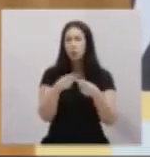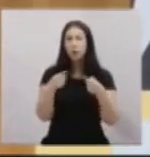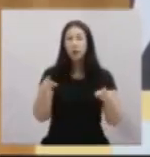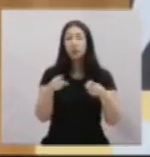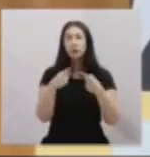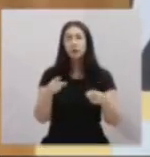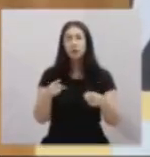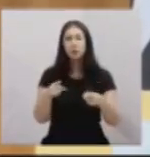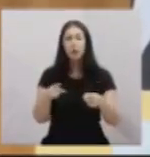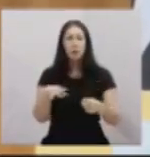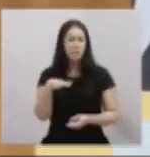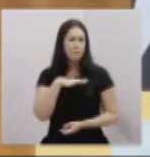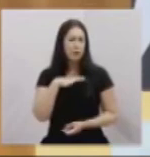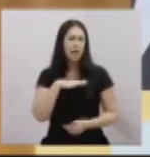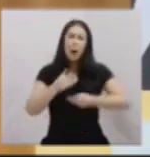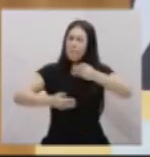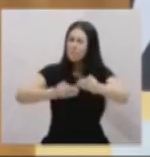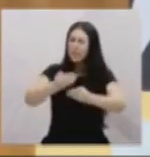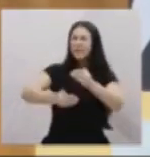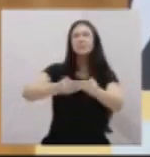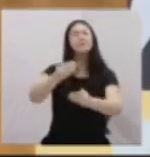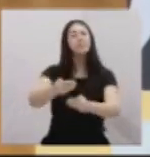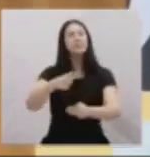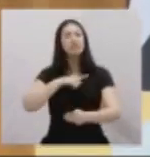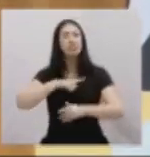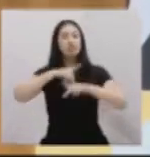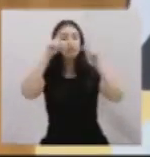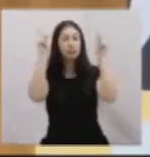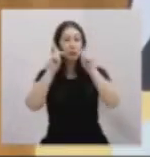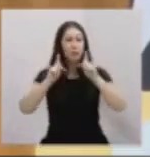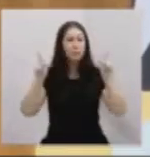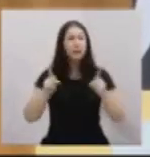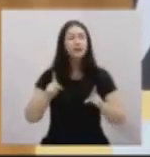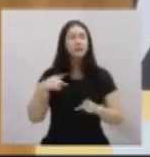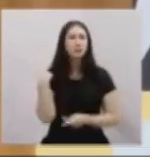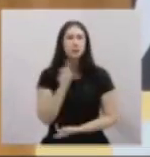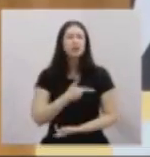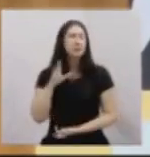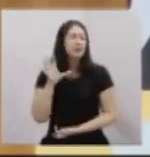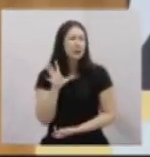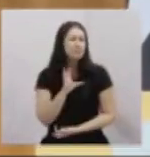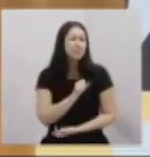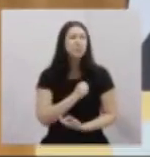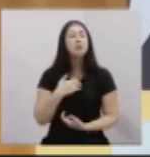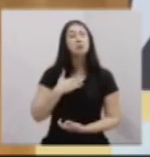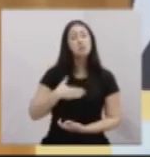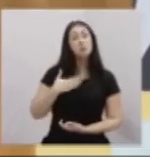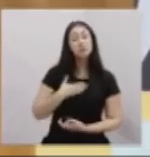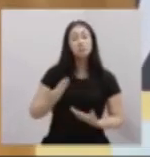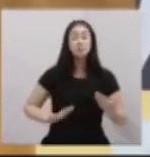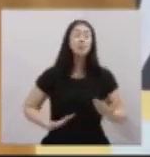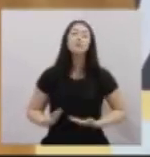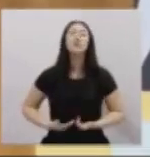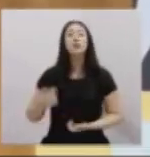do progresso. Que nossa cidade seja a cidade de paz, cidade que amamos e que gostamos de servir. E que nós